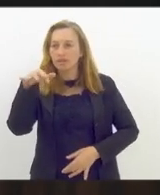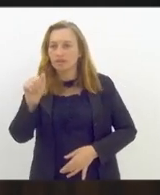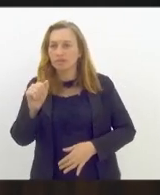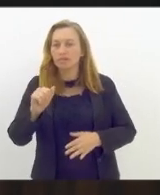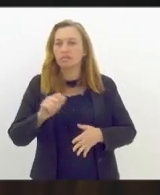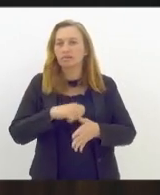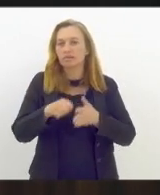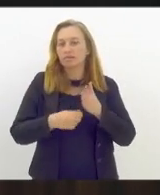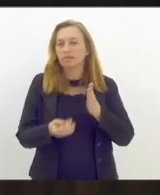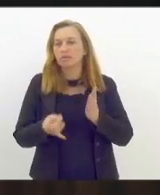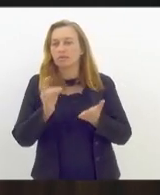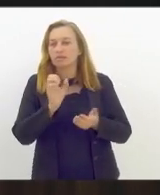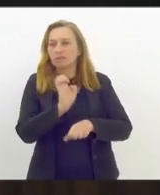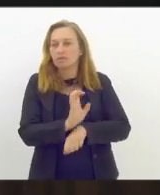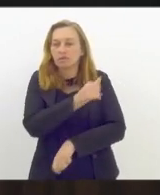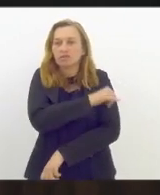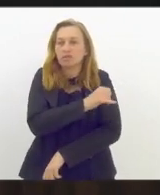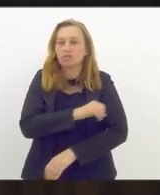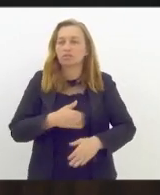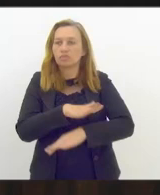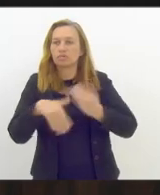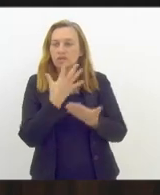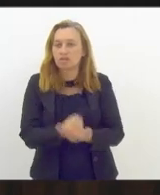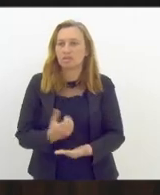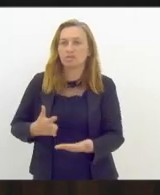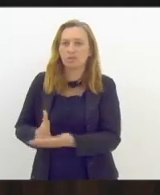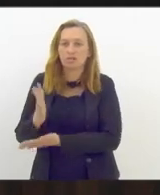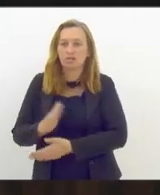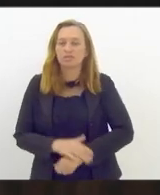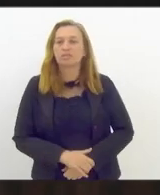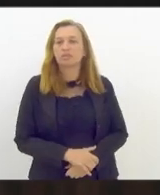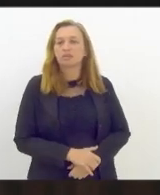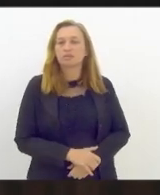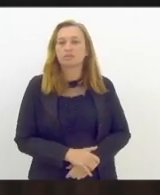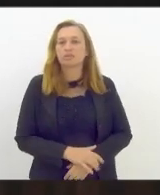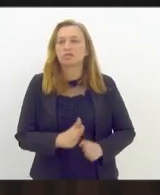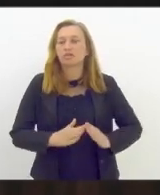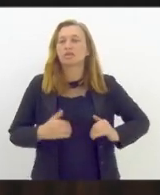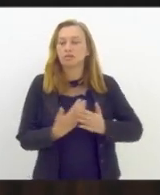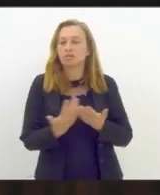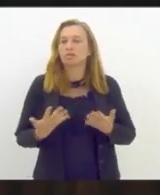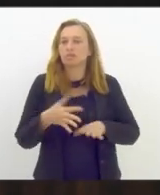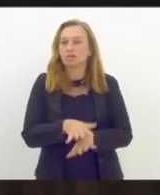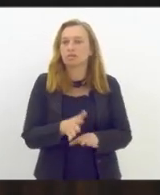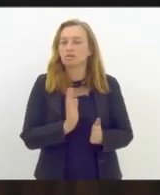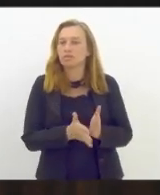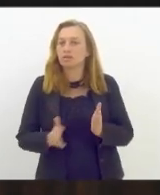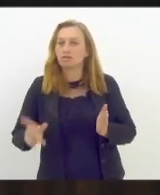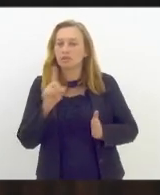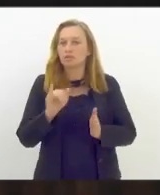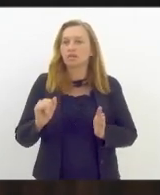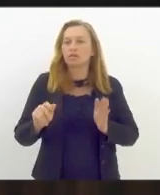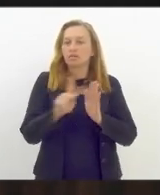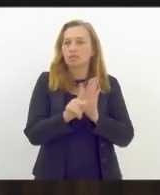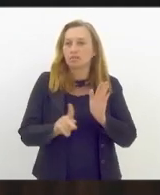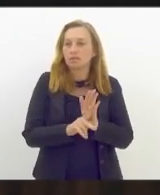Janeiro. Senhores que aprovam, permaneçam como estão, aprovado. Requerimento de inclusão na ordem do dia, projeto de